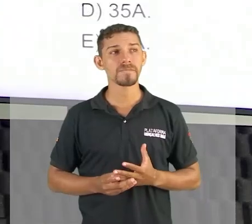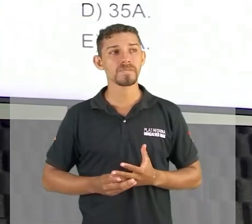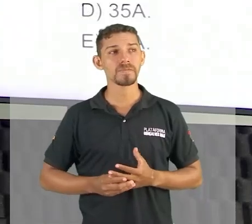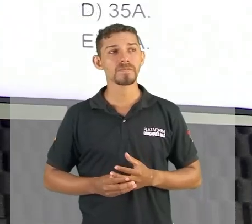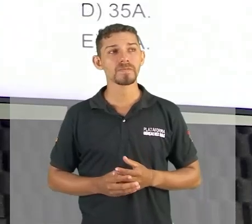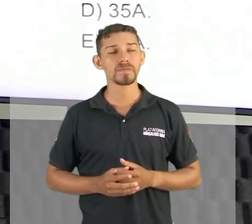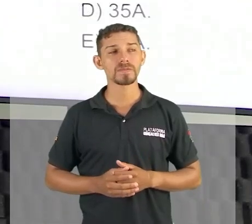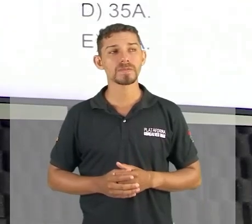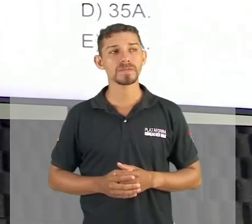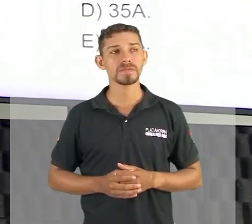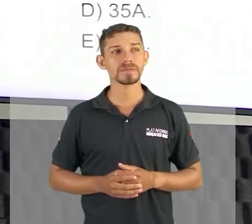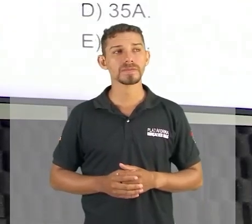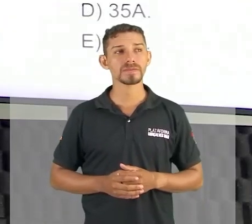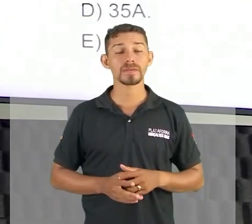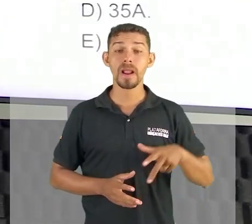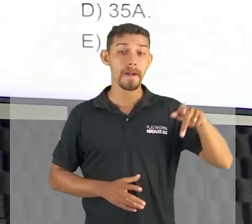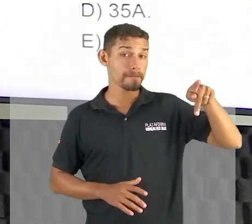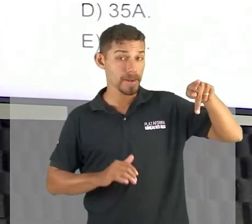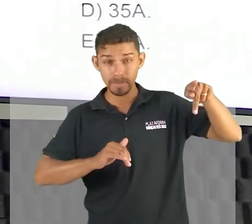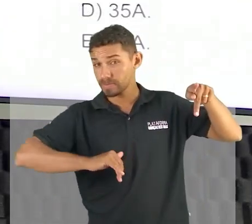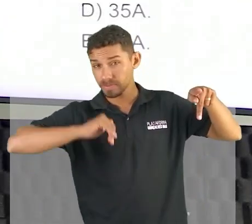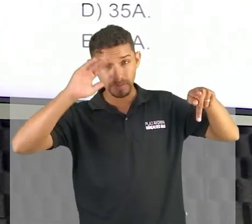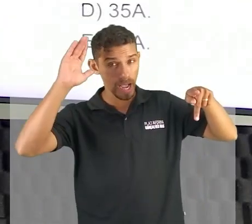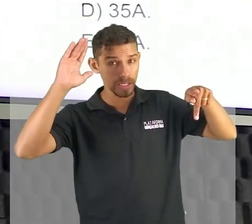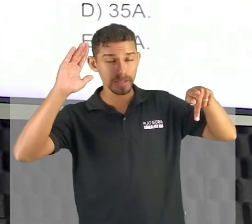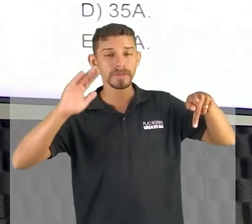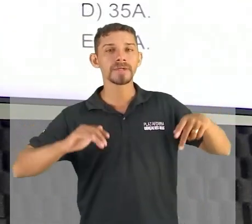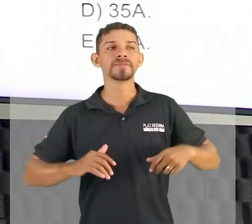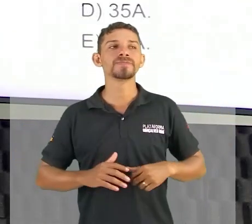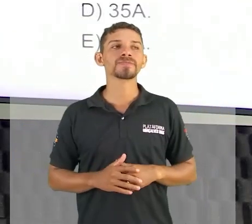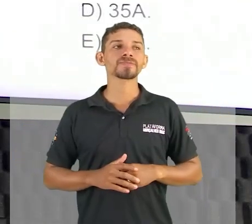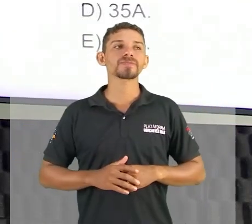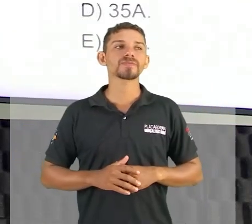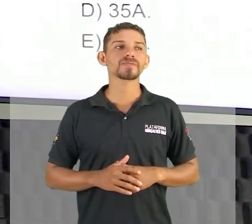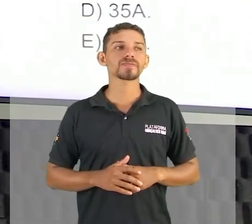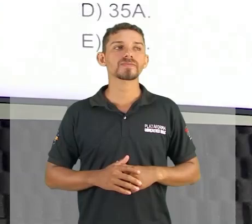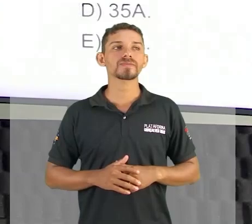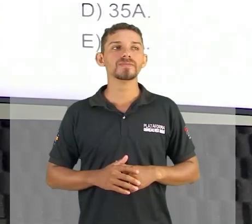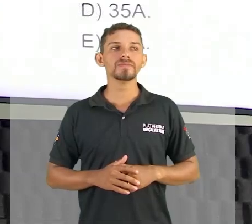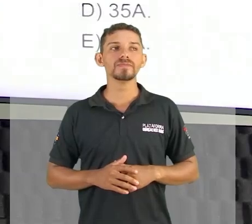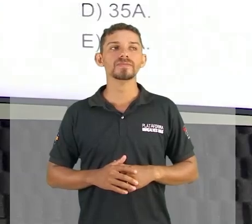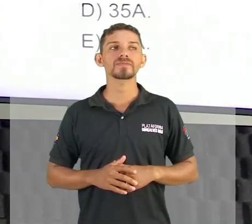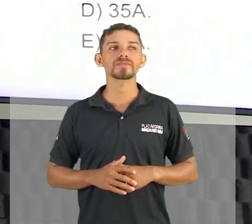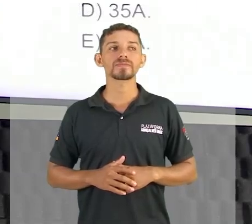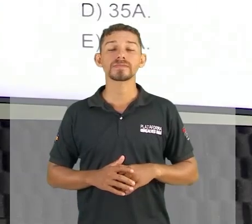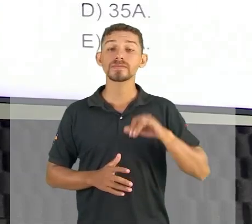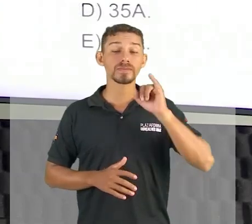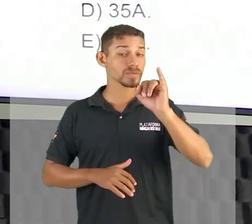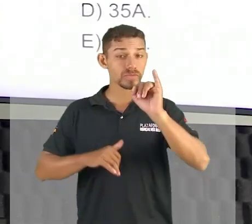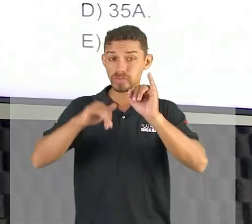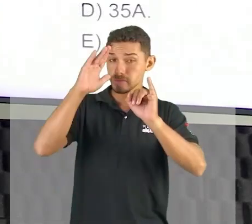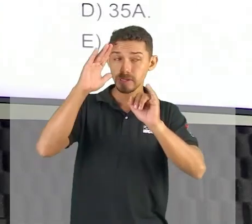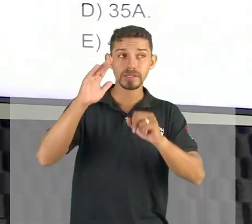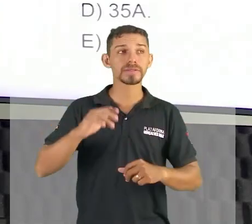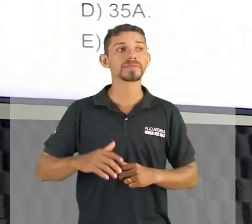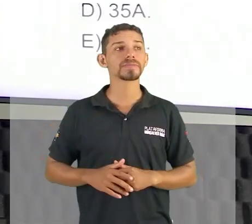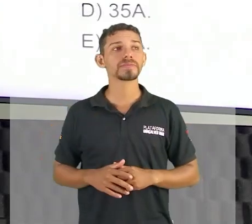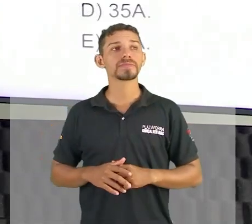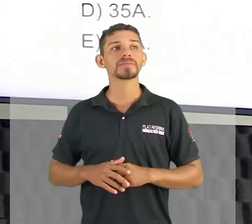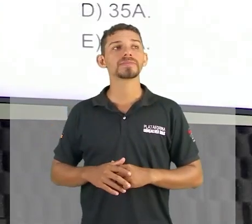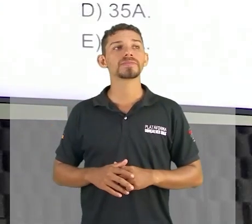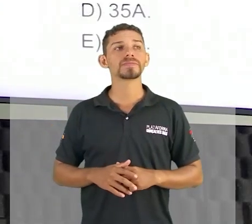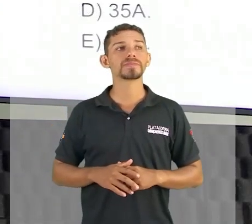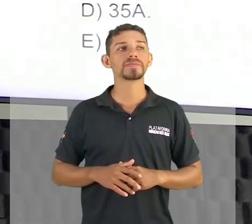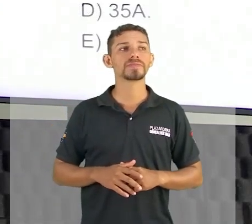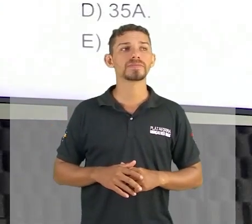os valores ó potência máxima aqui né vai ser a corrente máxima